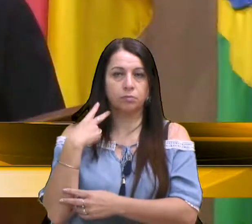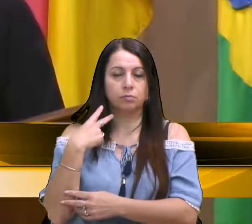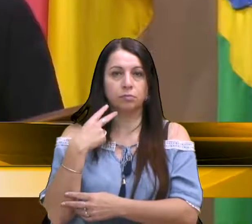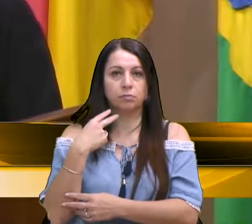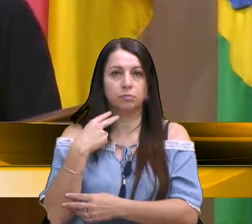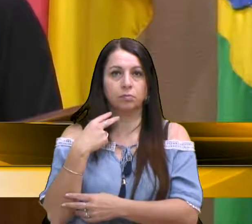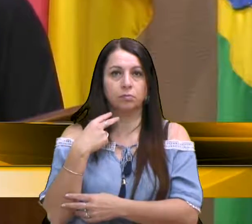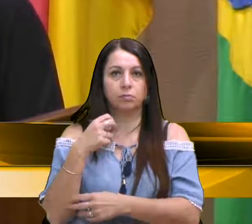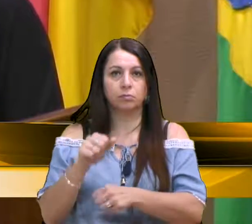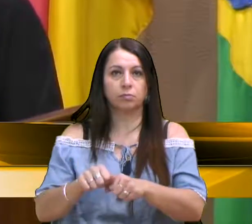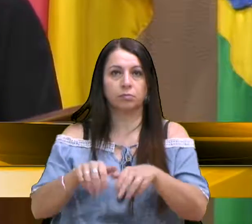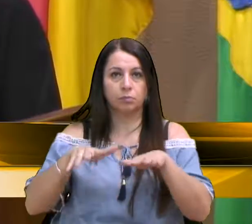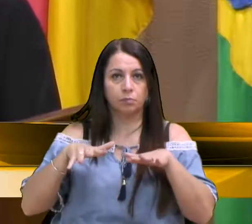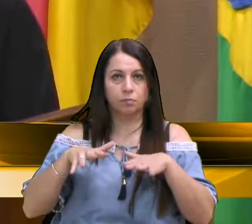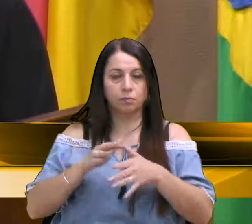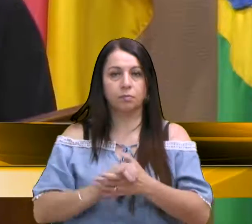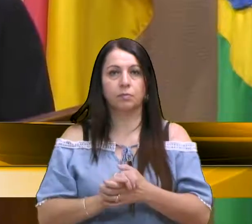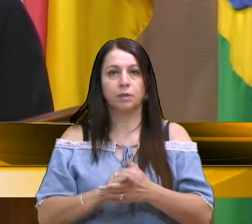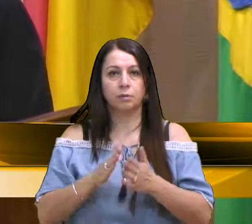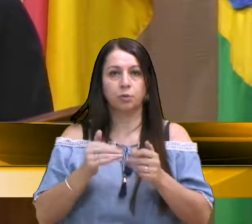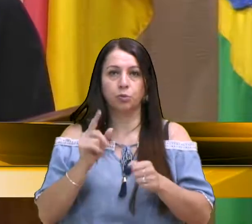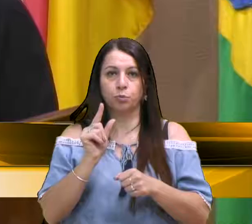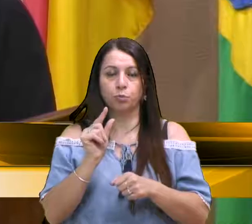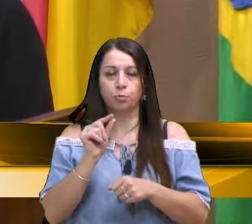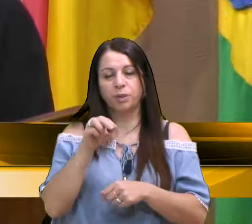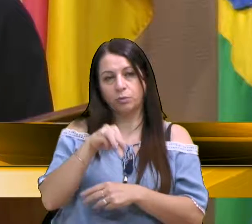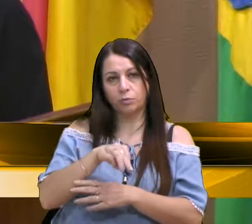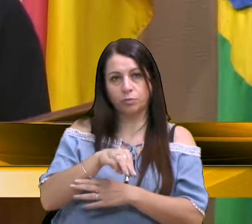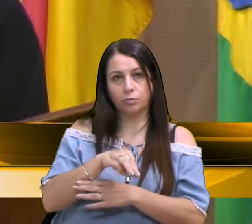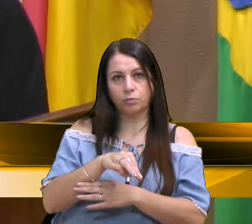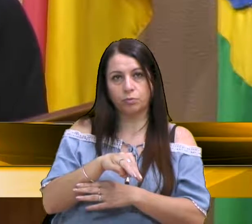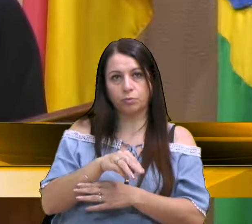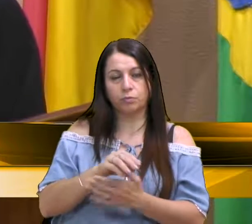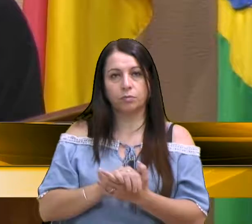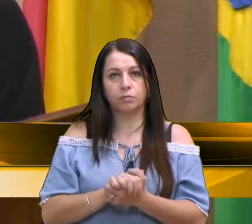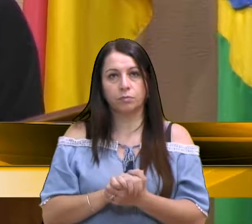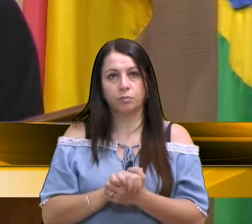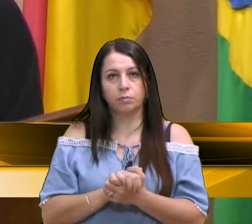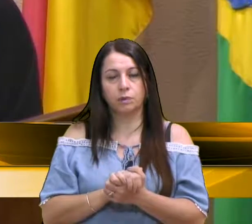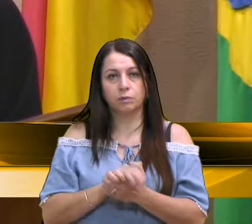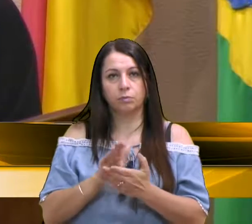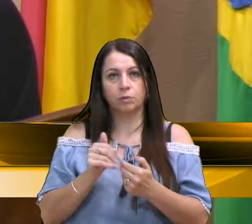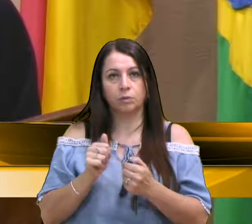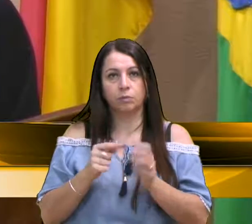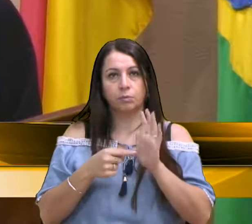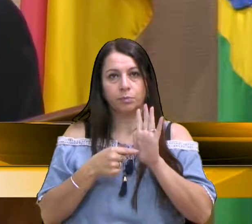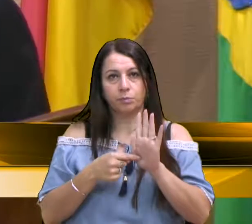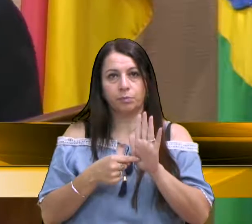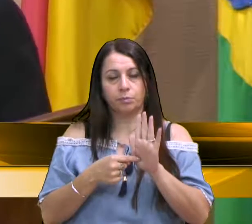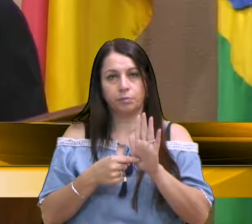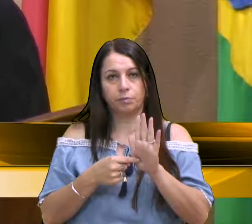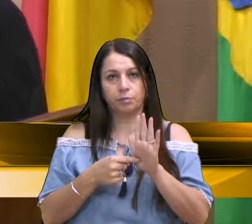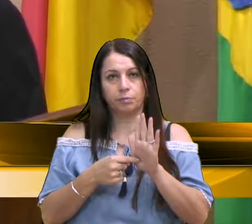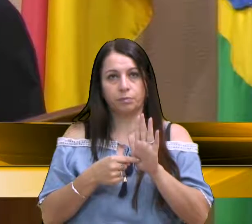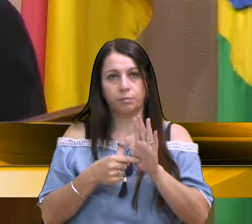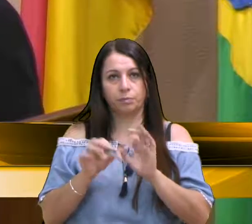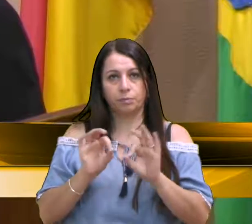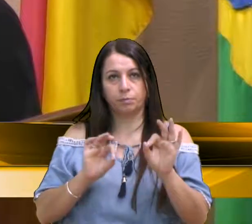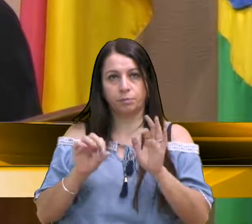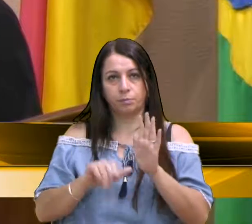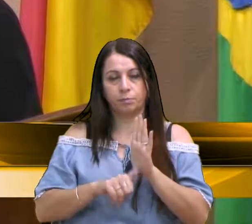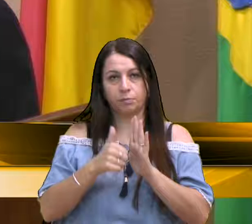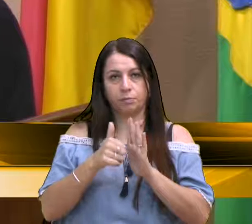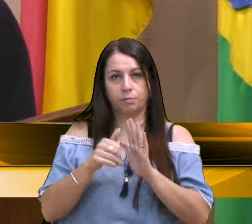representativa. A diretora do Sindserve ocupou a tribuna da Câmara Municipal para denunciar a situação do